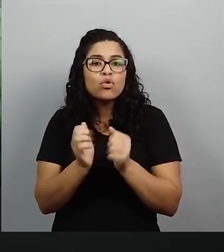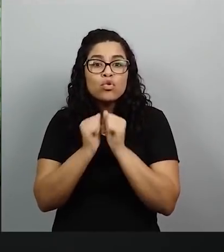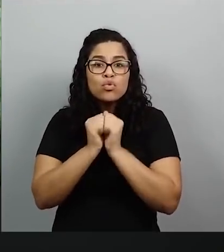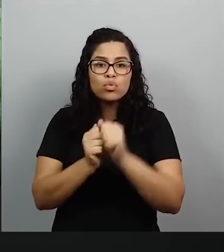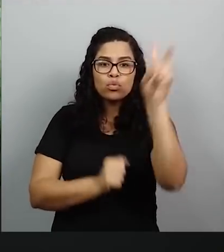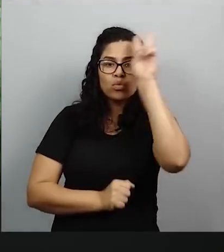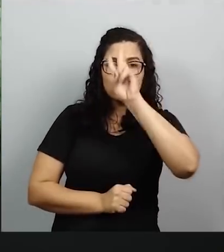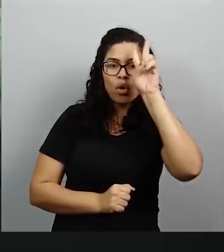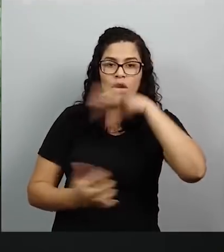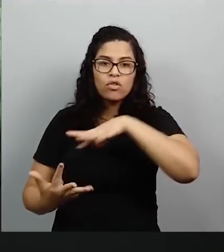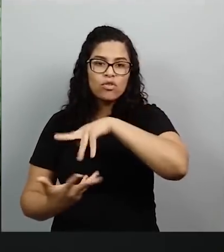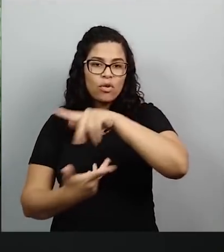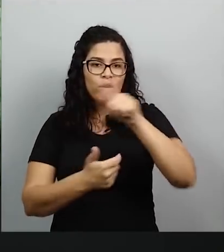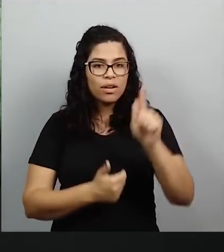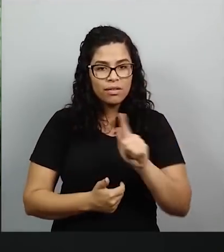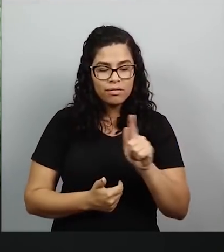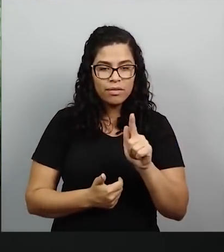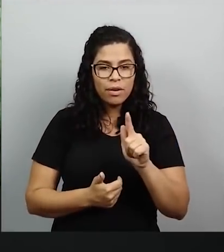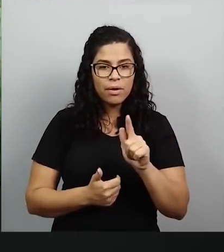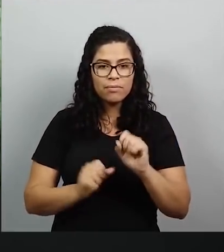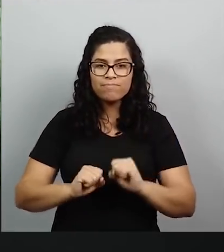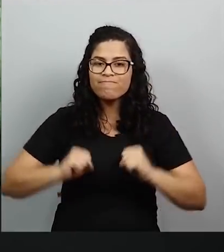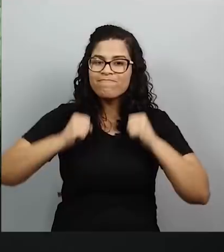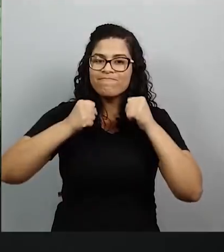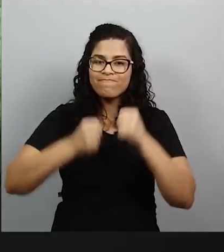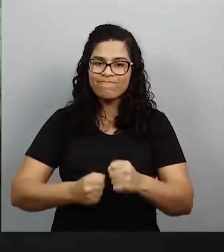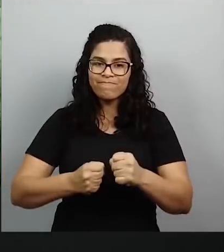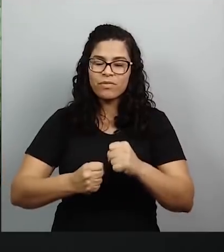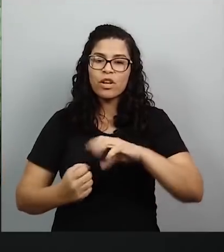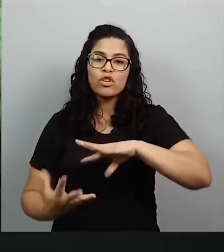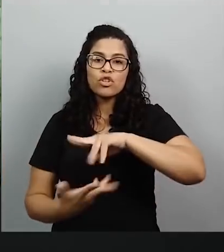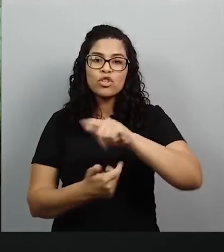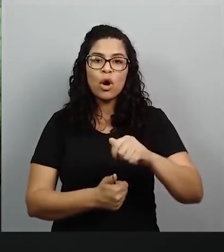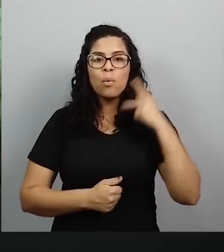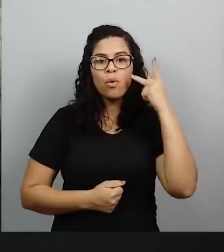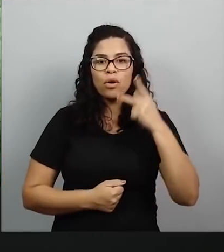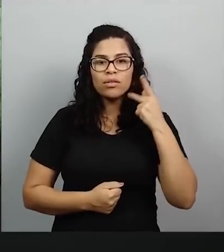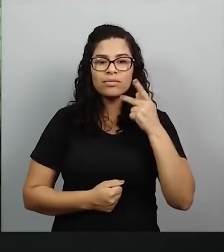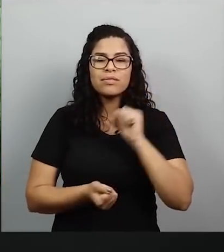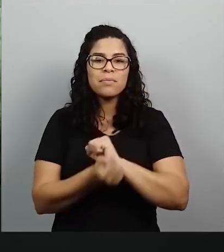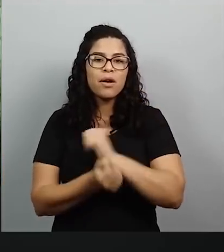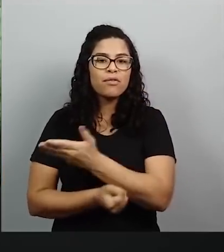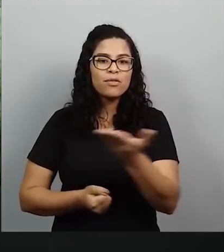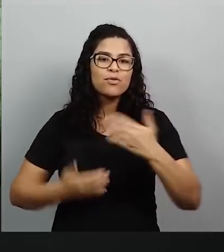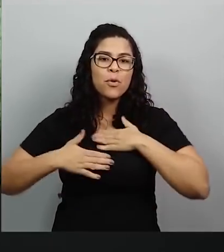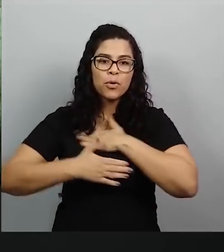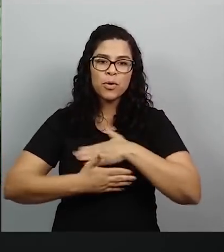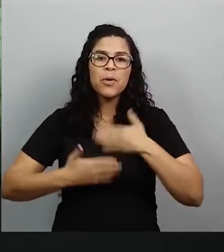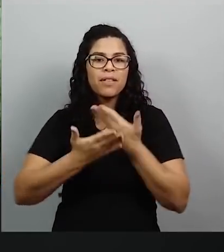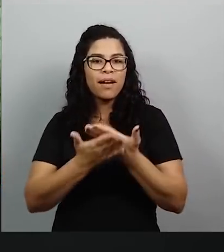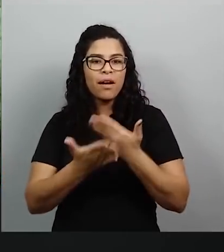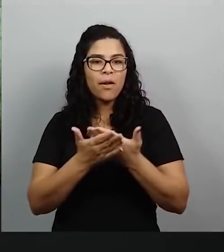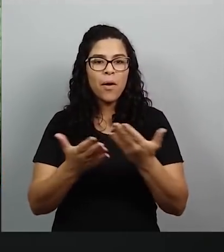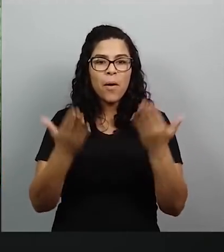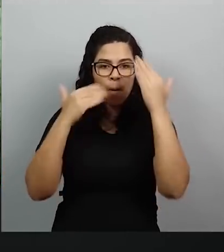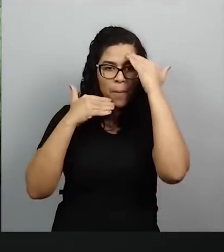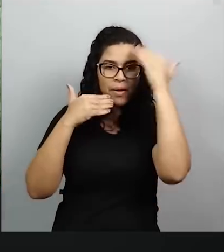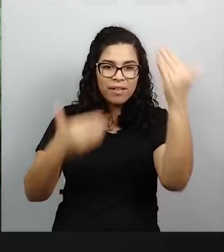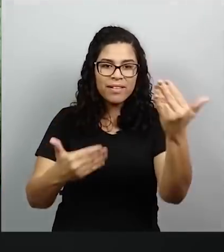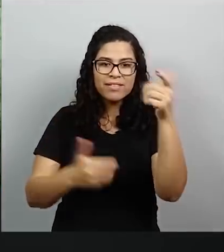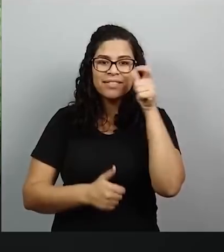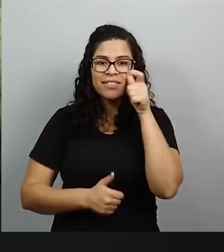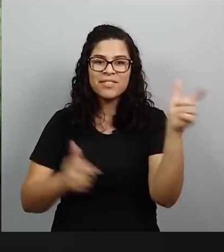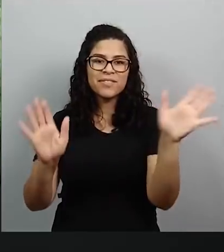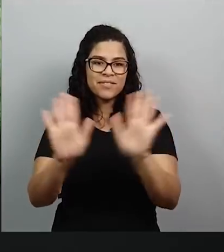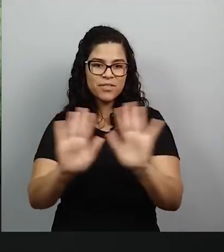história com a geografia e também essas relações de poder. Isso é geopolítica também, certo? Eu espero que você tenha gostado dessa aula. Muito